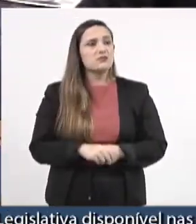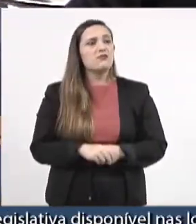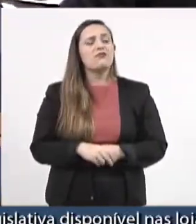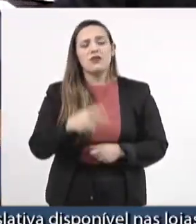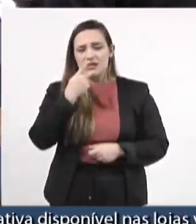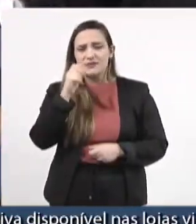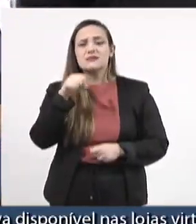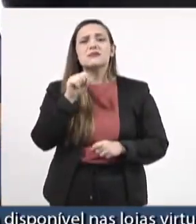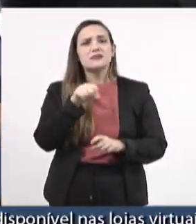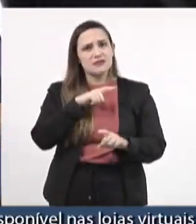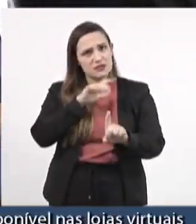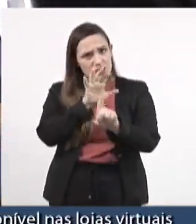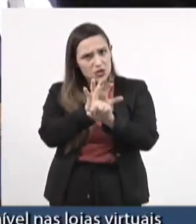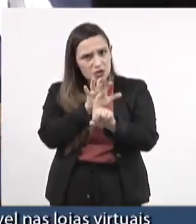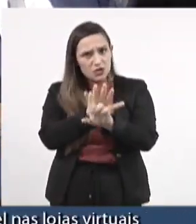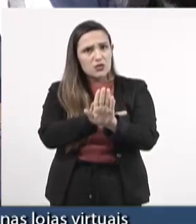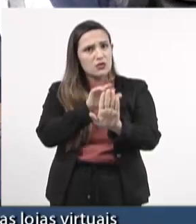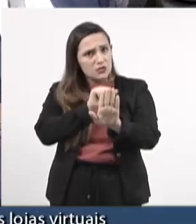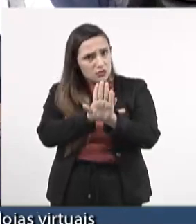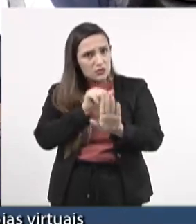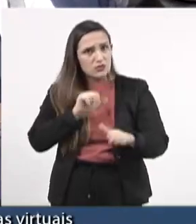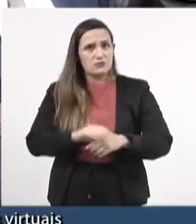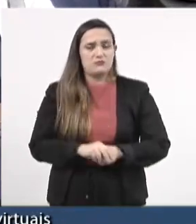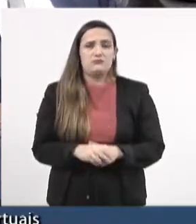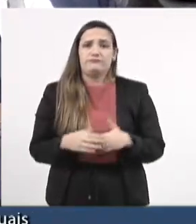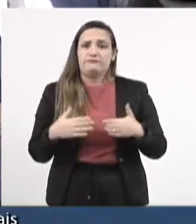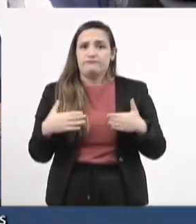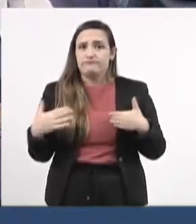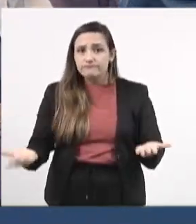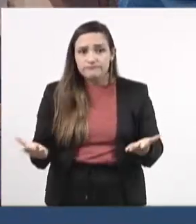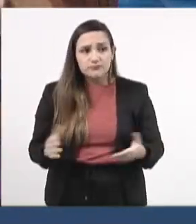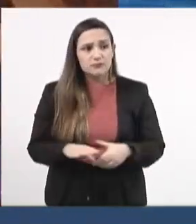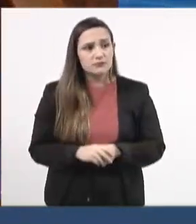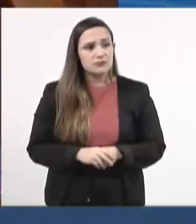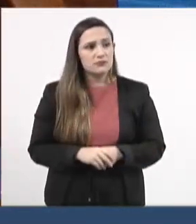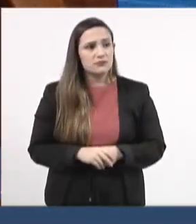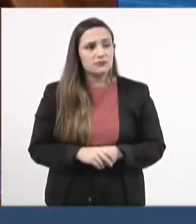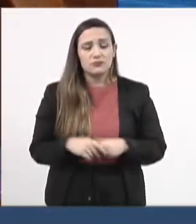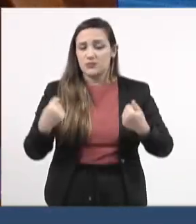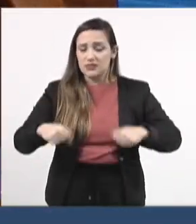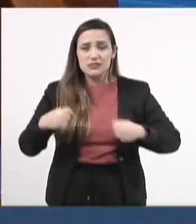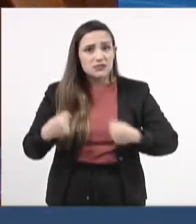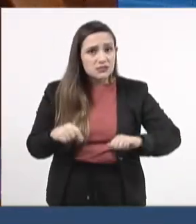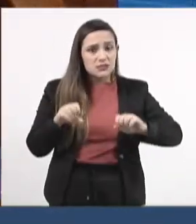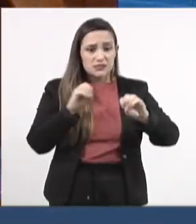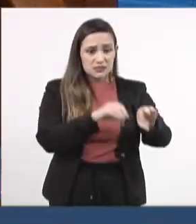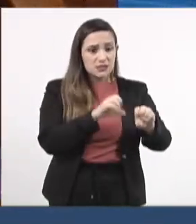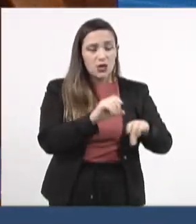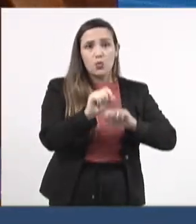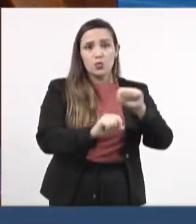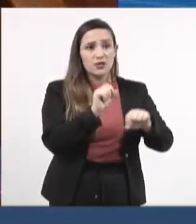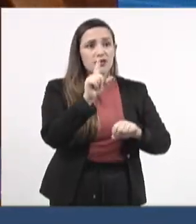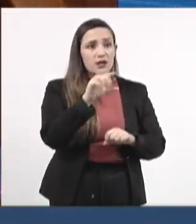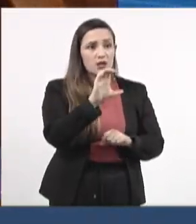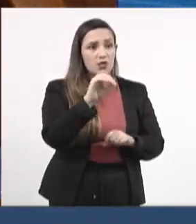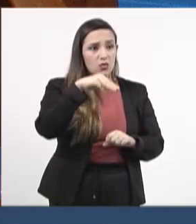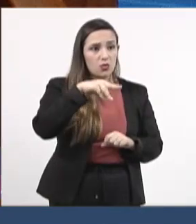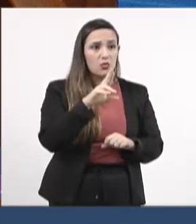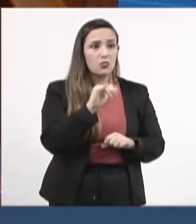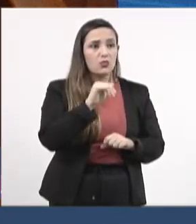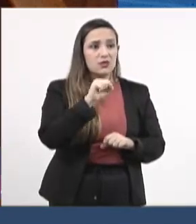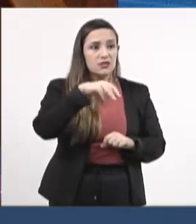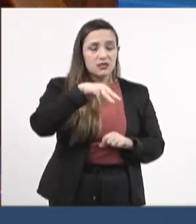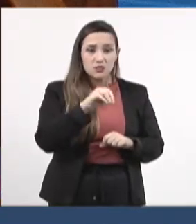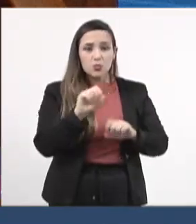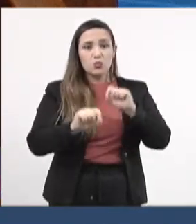fazer doutrinação ideológica. Ora, o professor tem que ensinar o que é comunismo, o que é